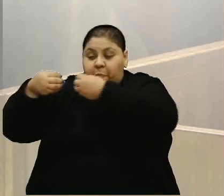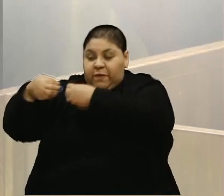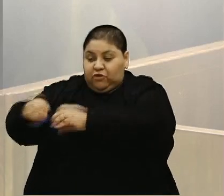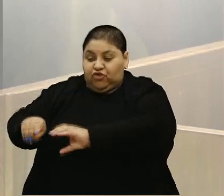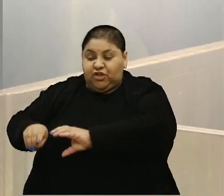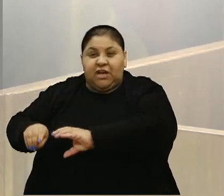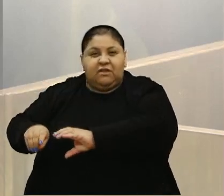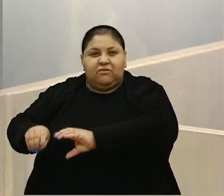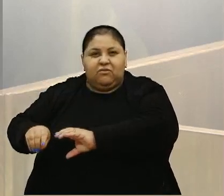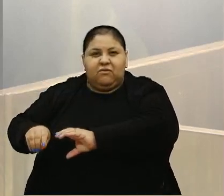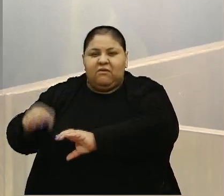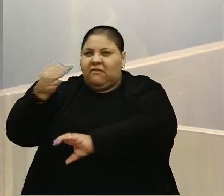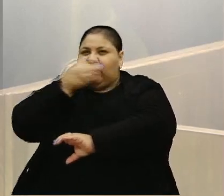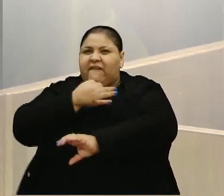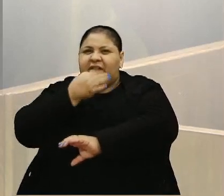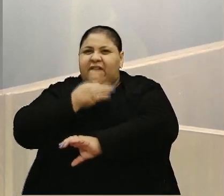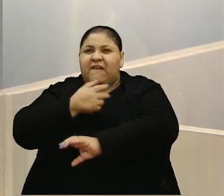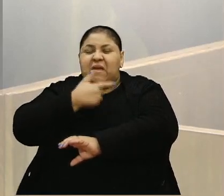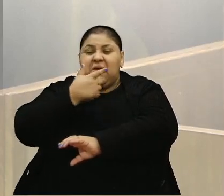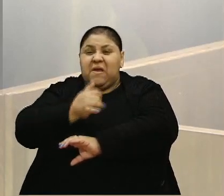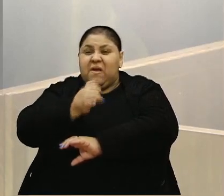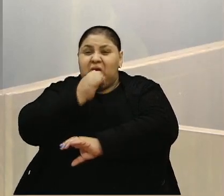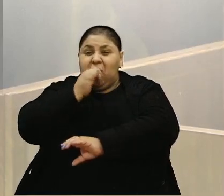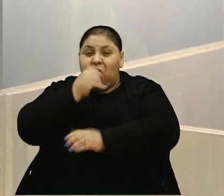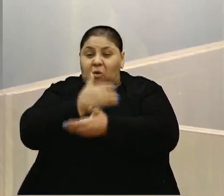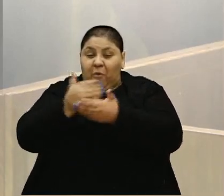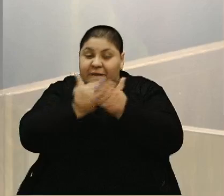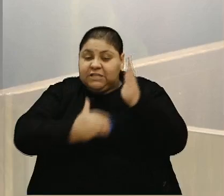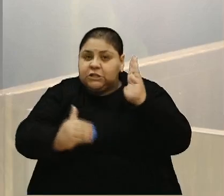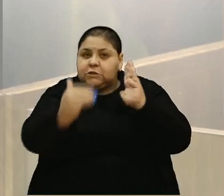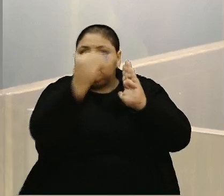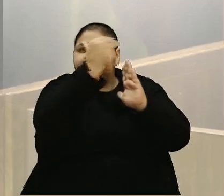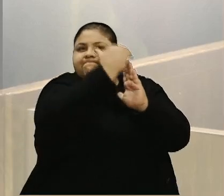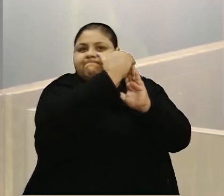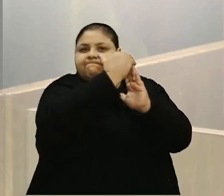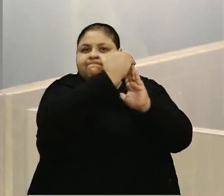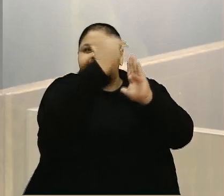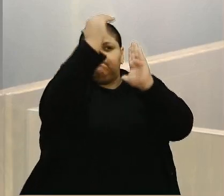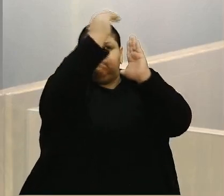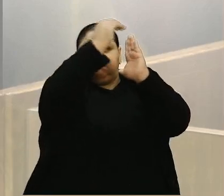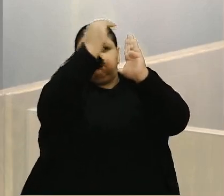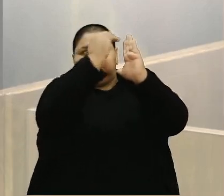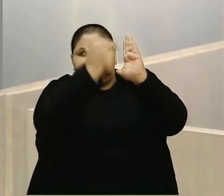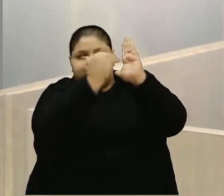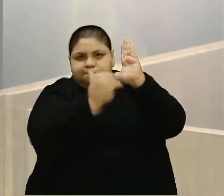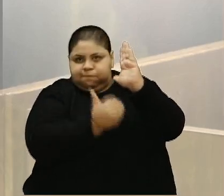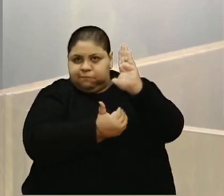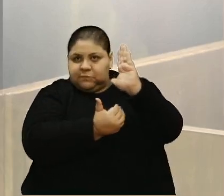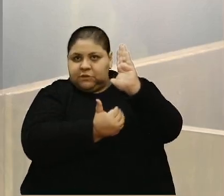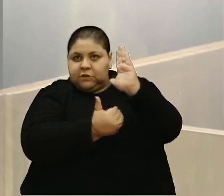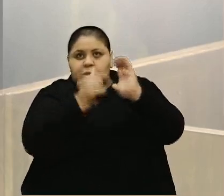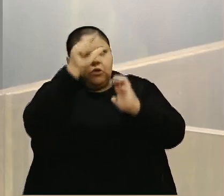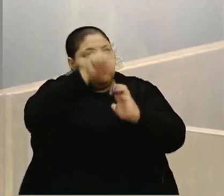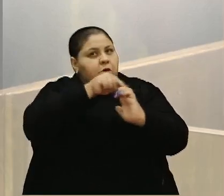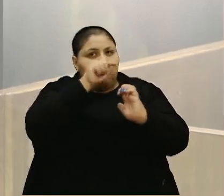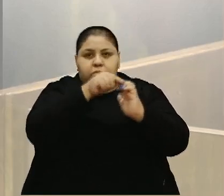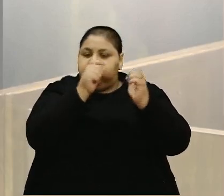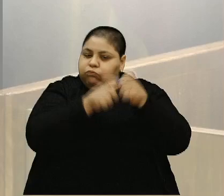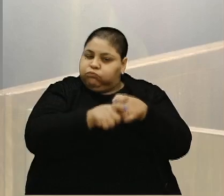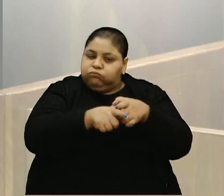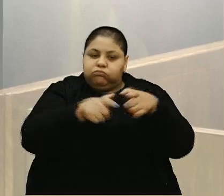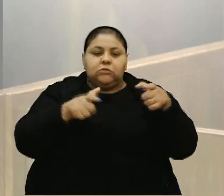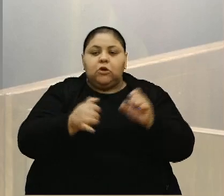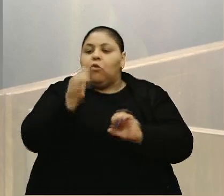do Sul. Eu diria que o exemplo ele vem de cima. São hierarquias. E uma empresa de tamanha grandeza tem que ser o exemplo